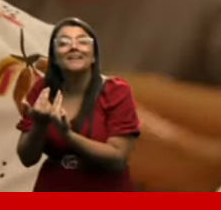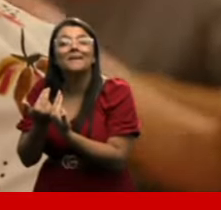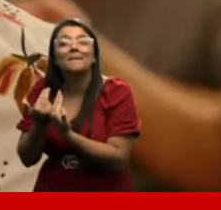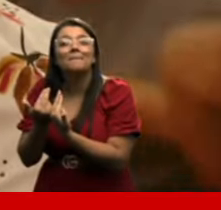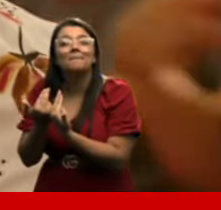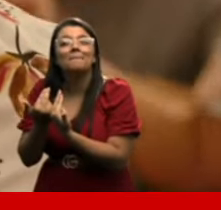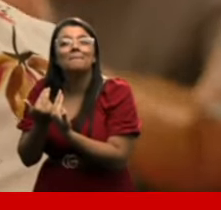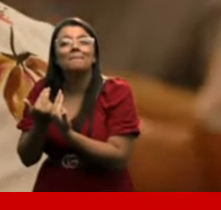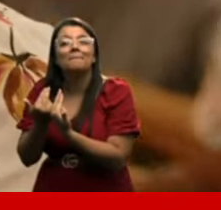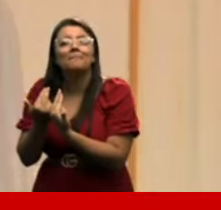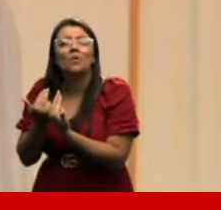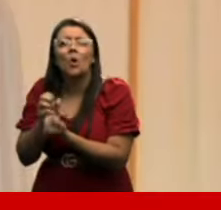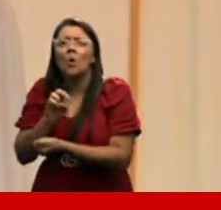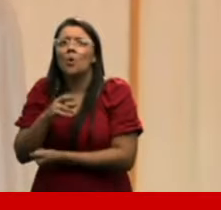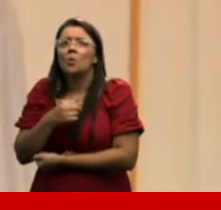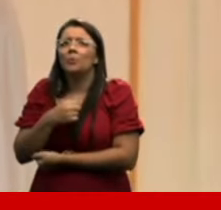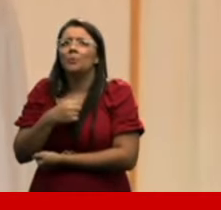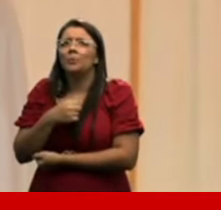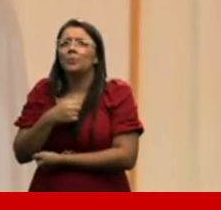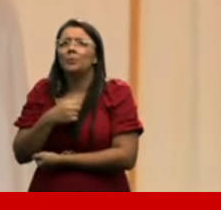Ou pimenta do reino?